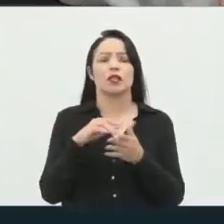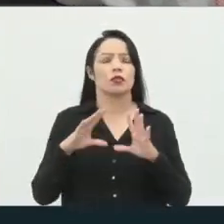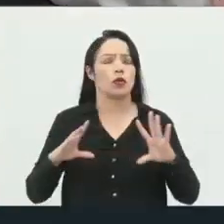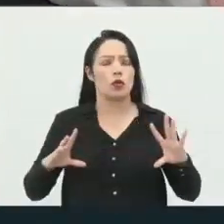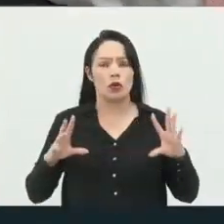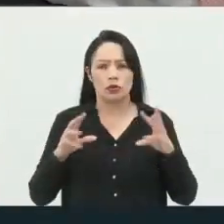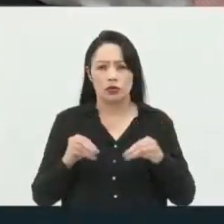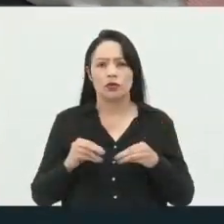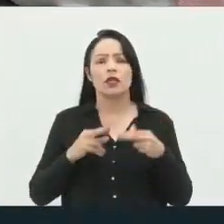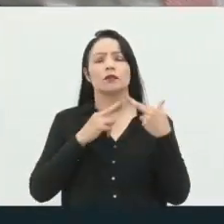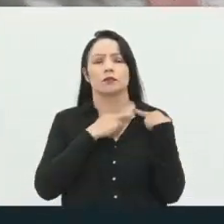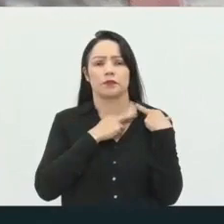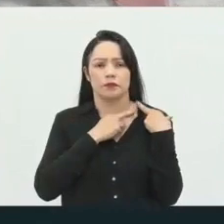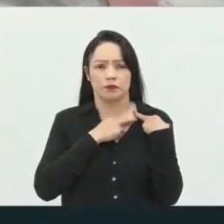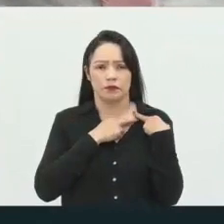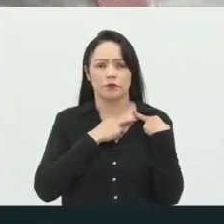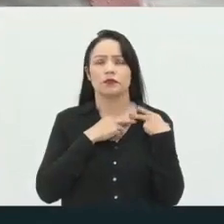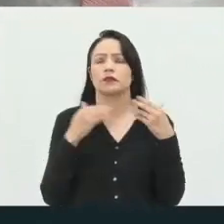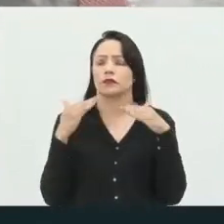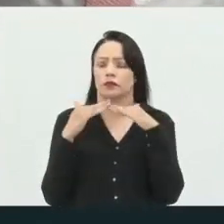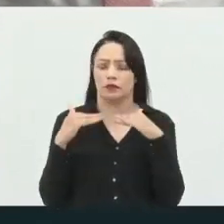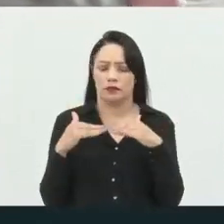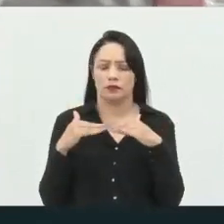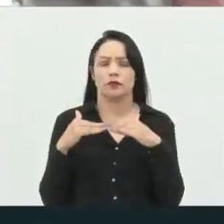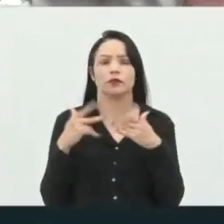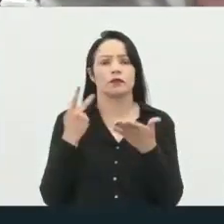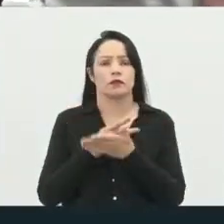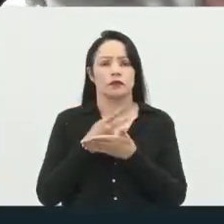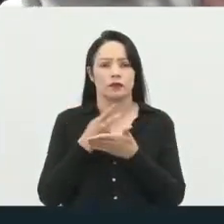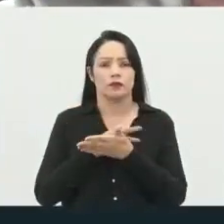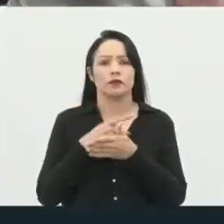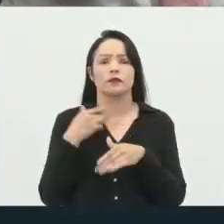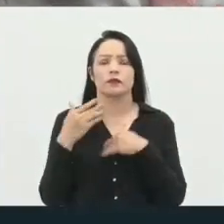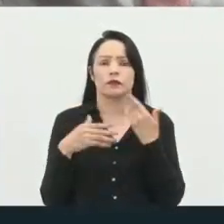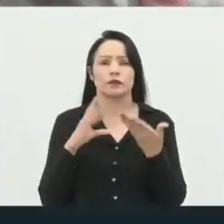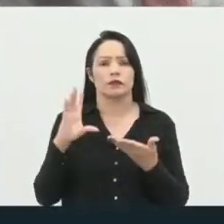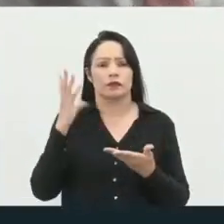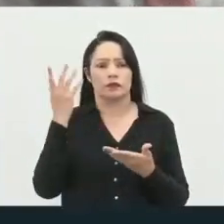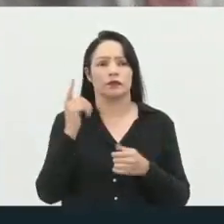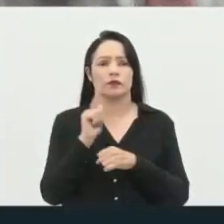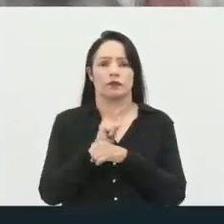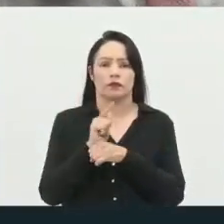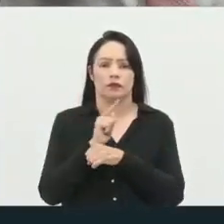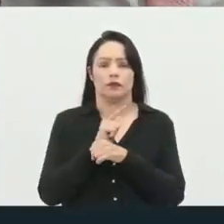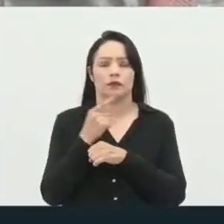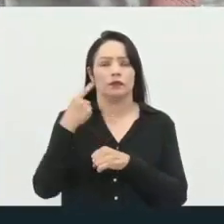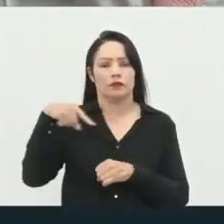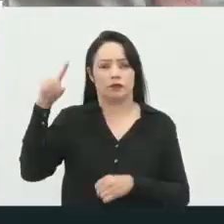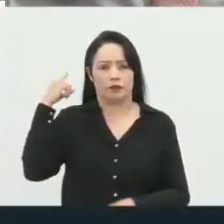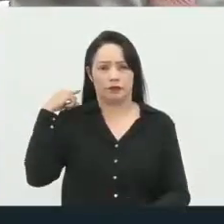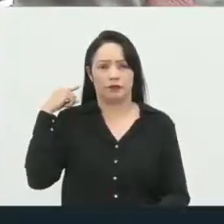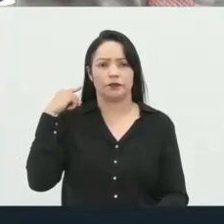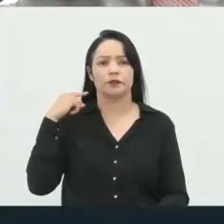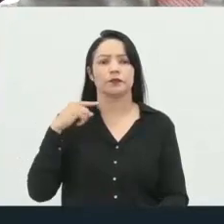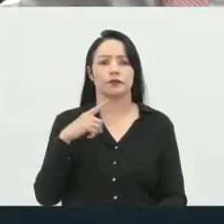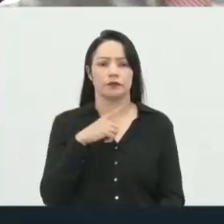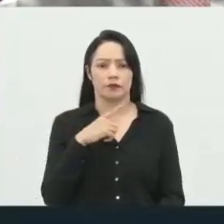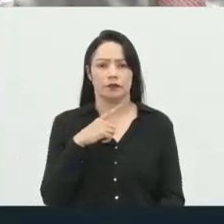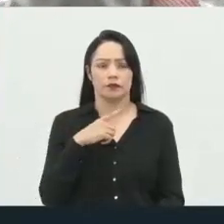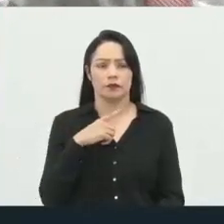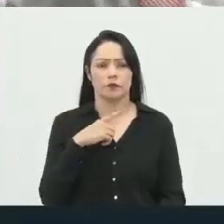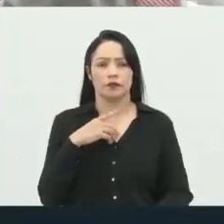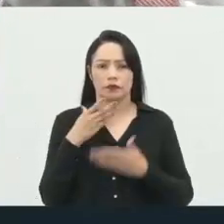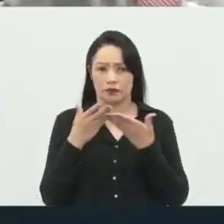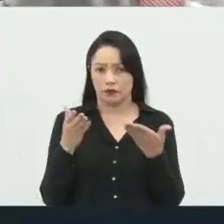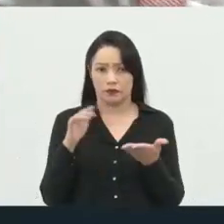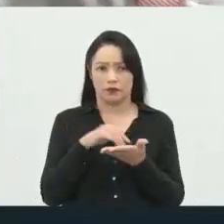responsáveis são conivente com essas falhas que aconteceram na gestão anterior notadamente perante